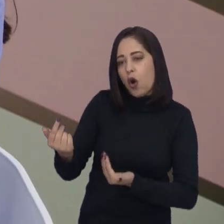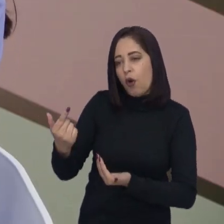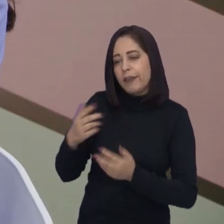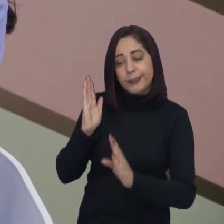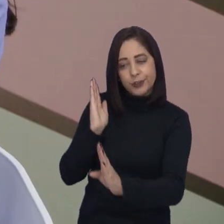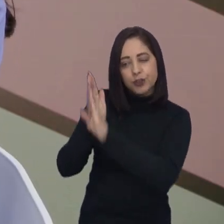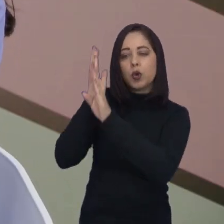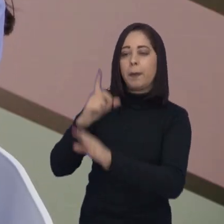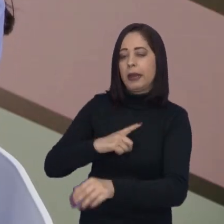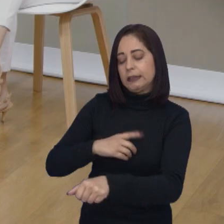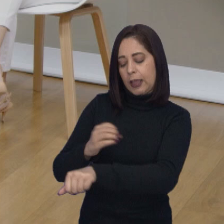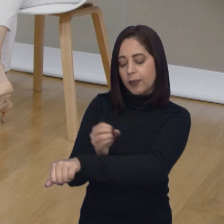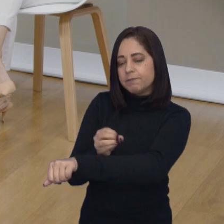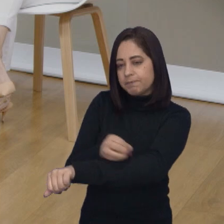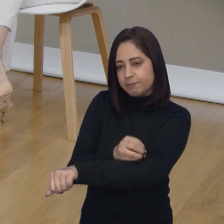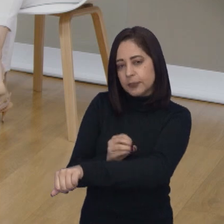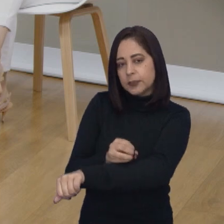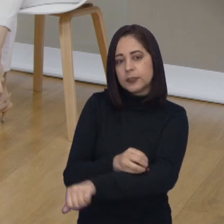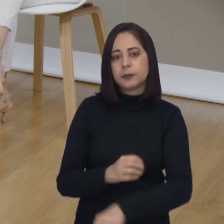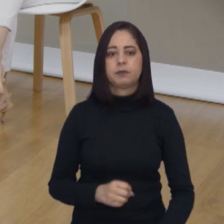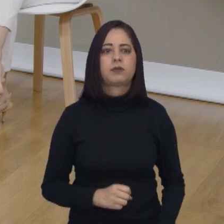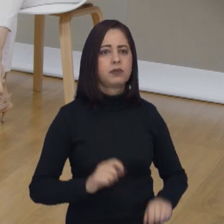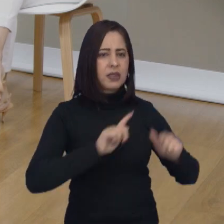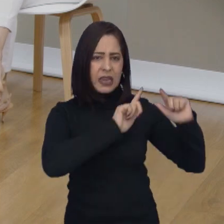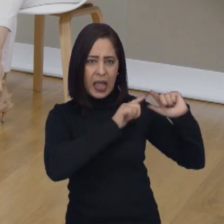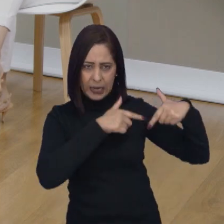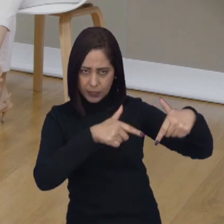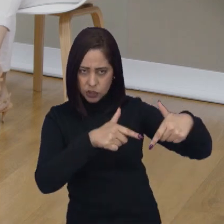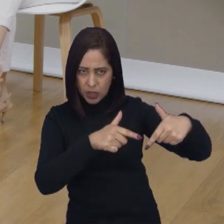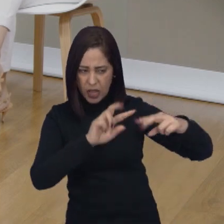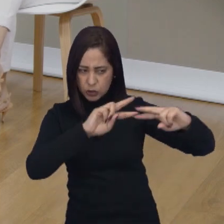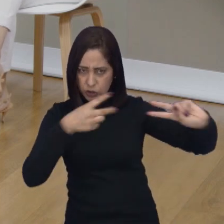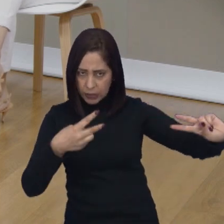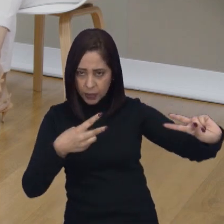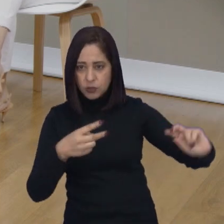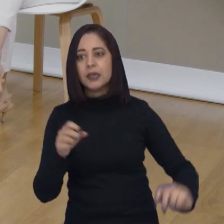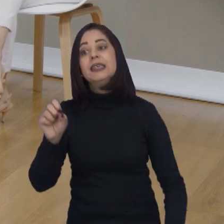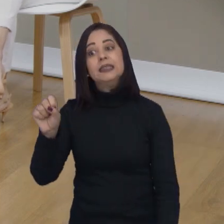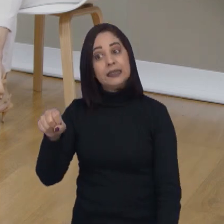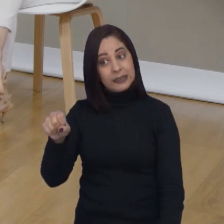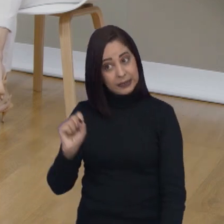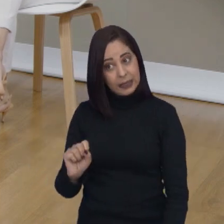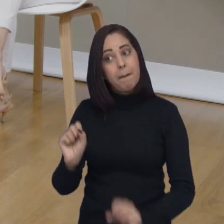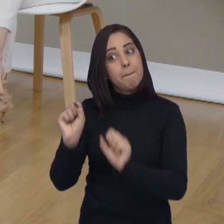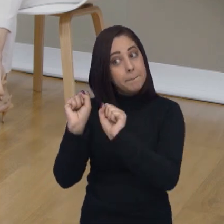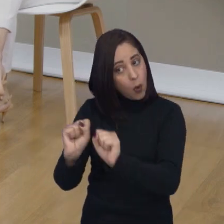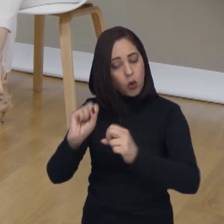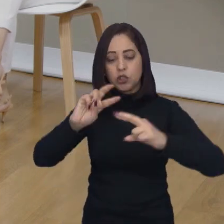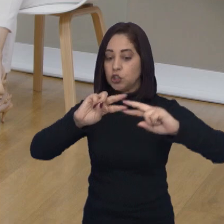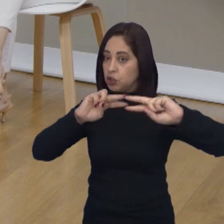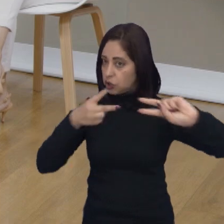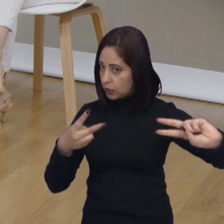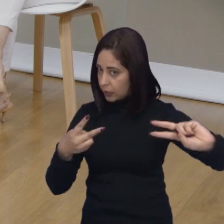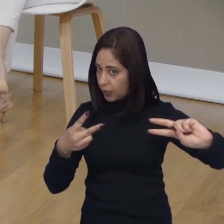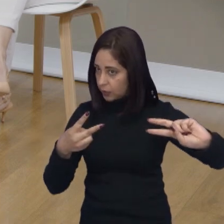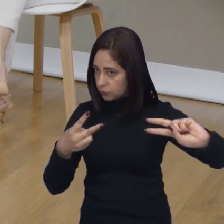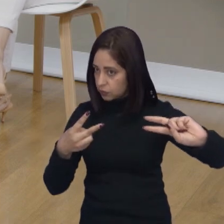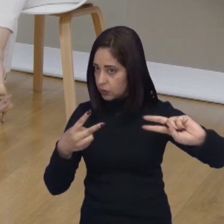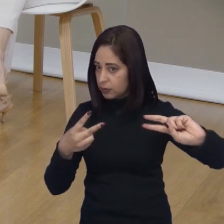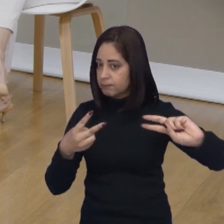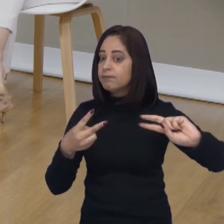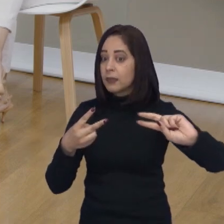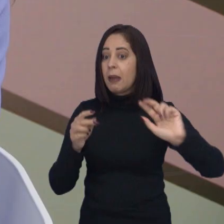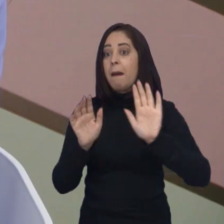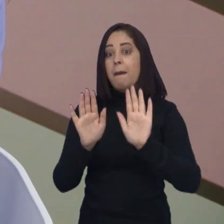ser diagnosticado. Entendi, doutora. É hereditário? Sim, pode ser hereditário, não